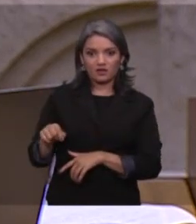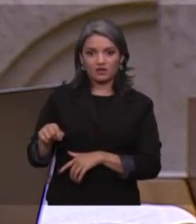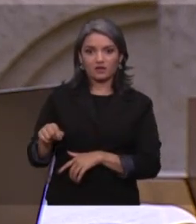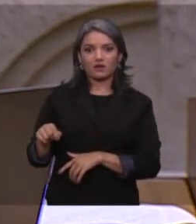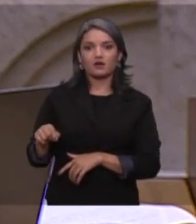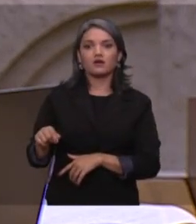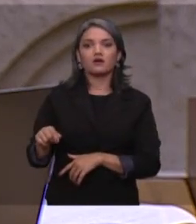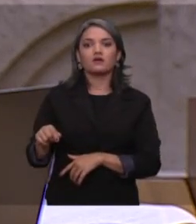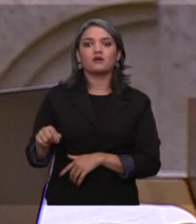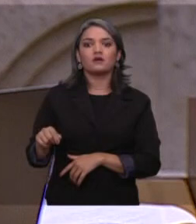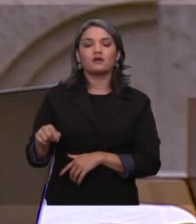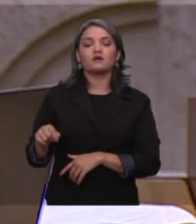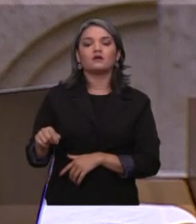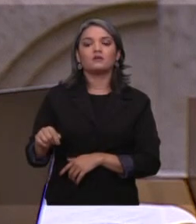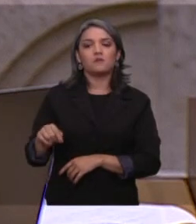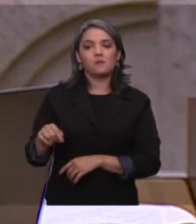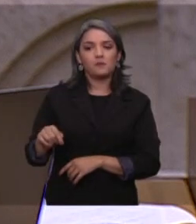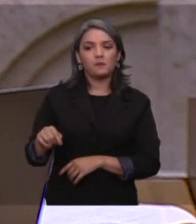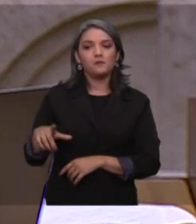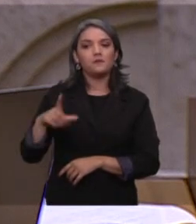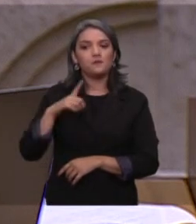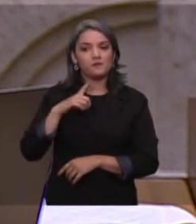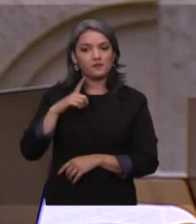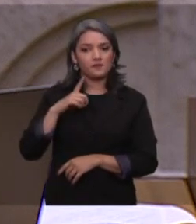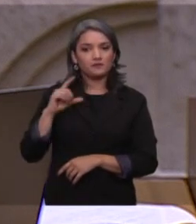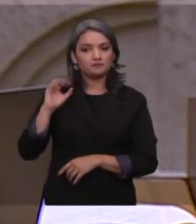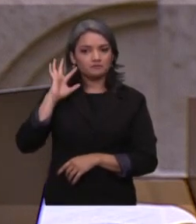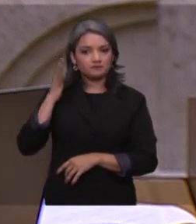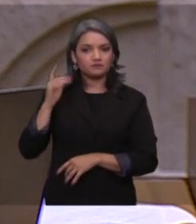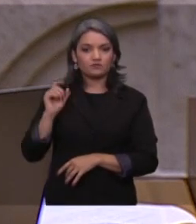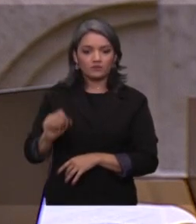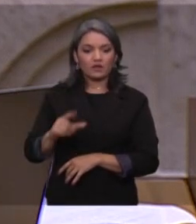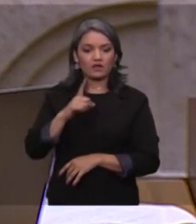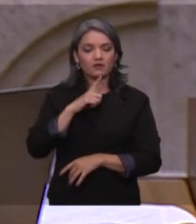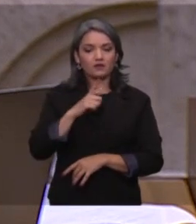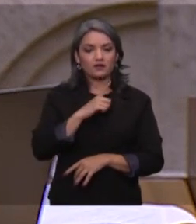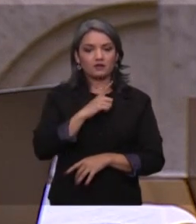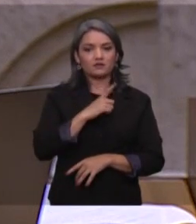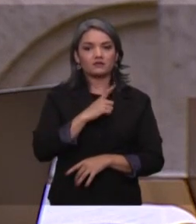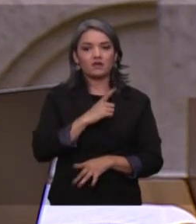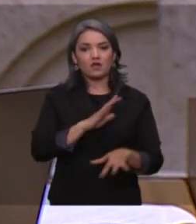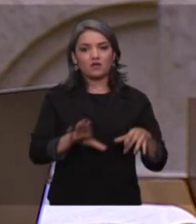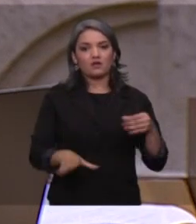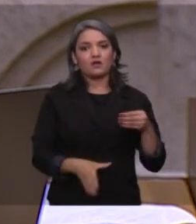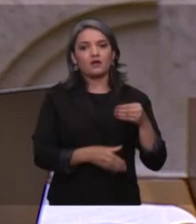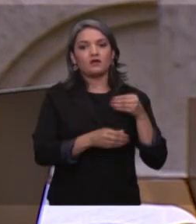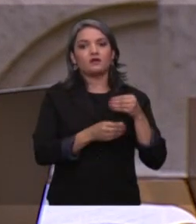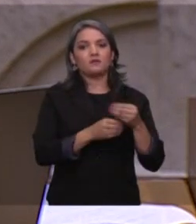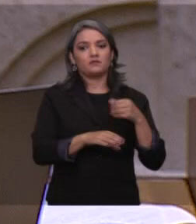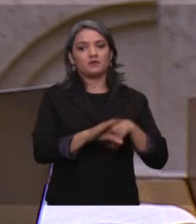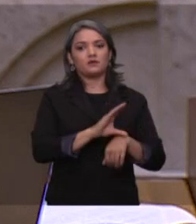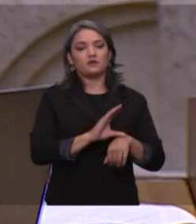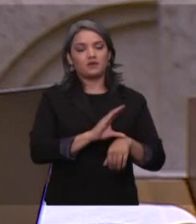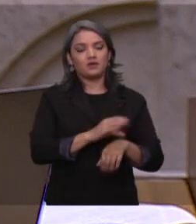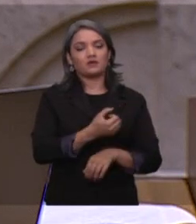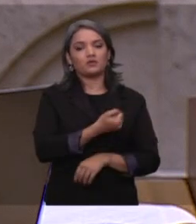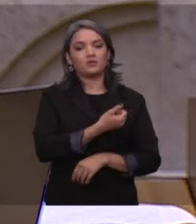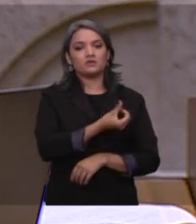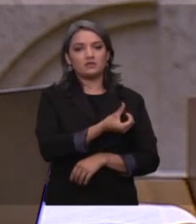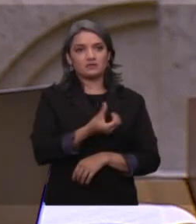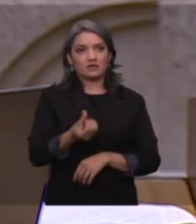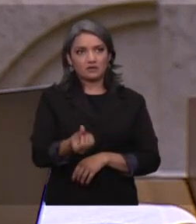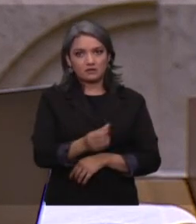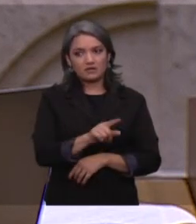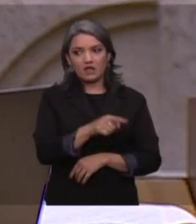fixou o entendimento de que, após a promulgação da Constituição de 66, a separação judicial não é